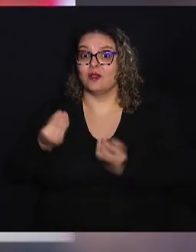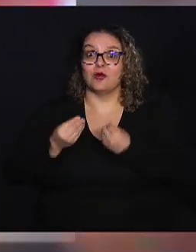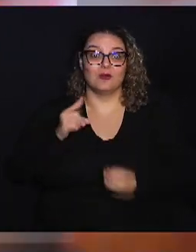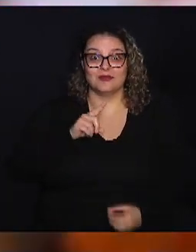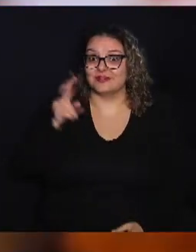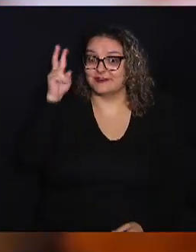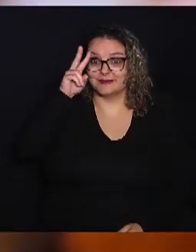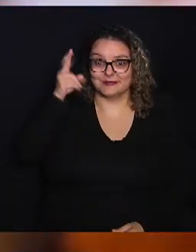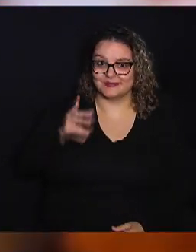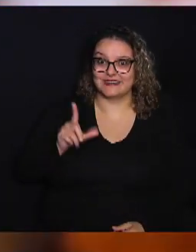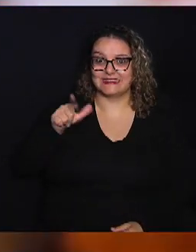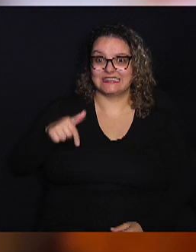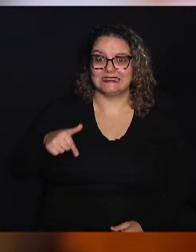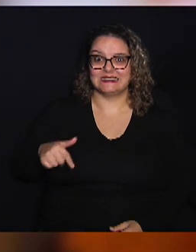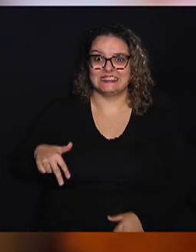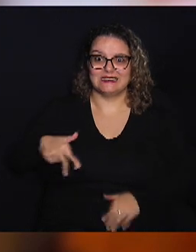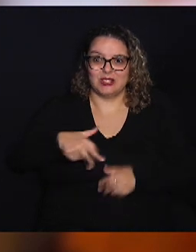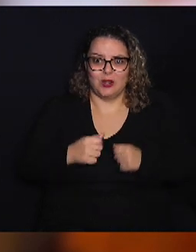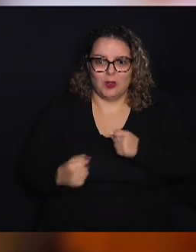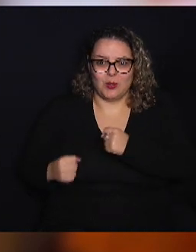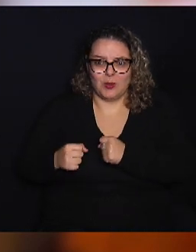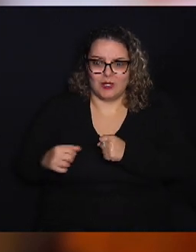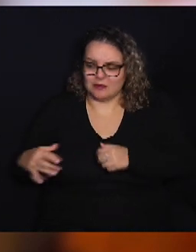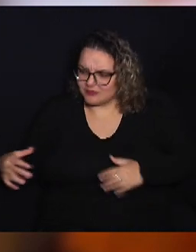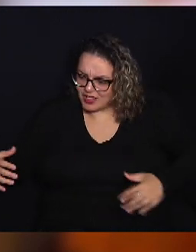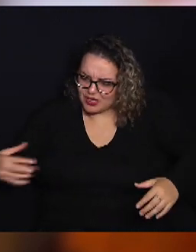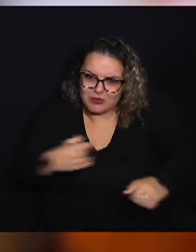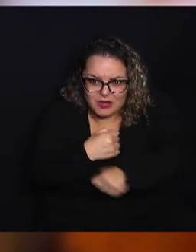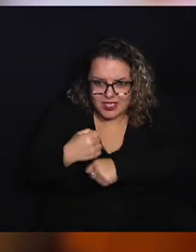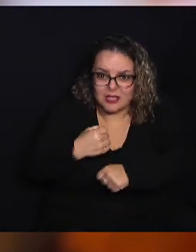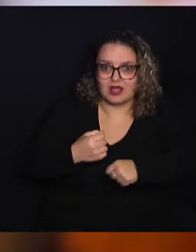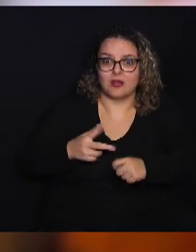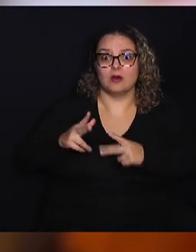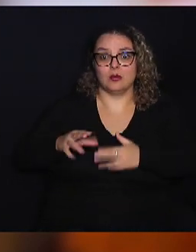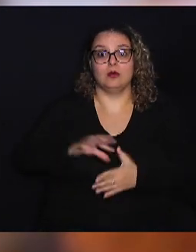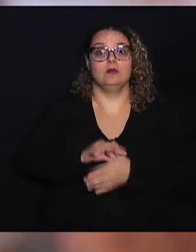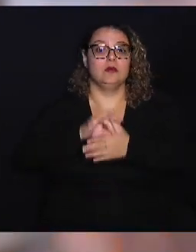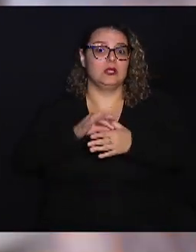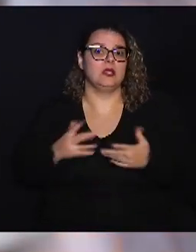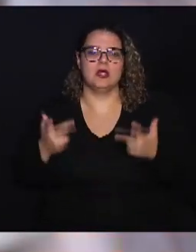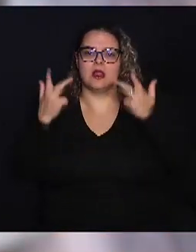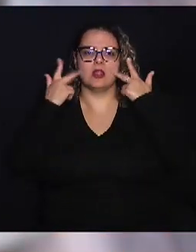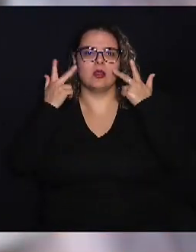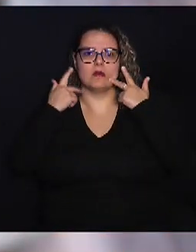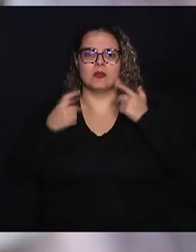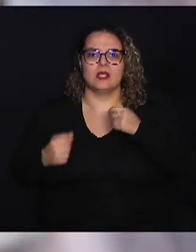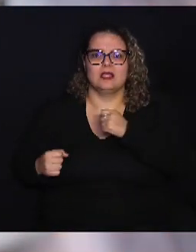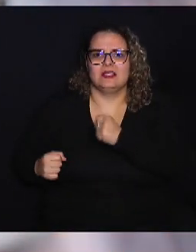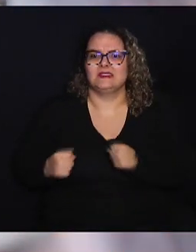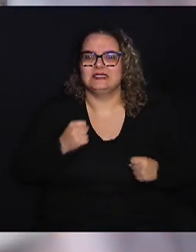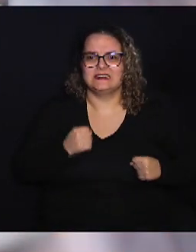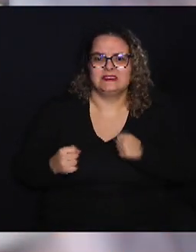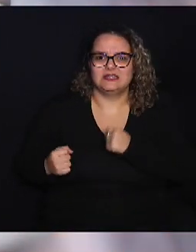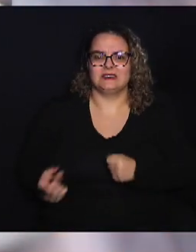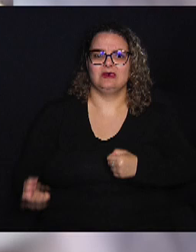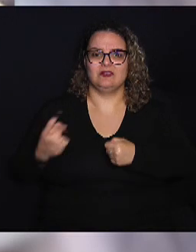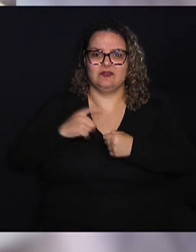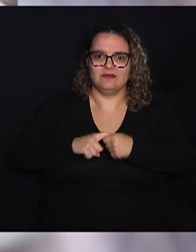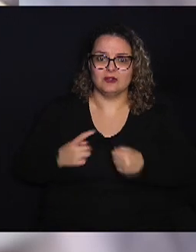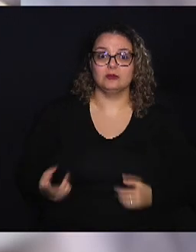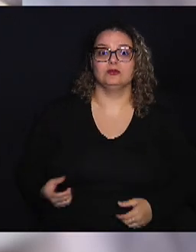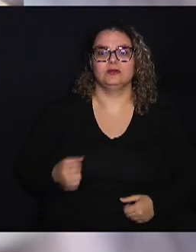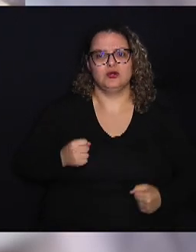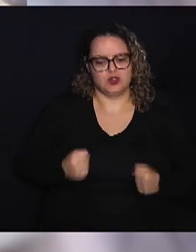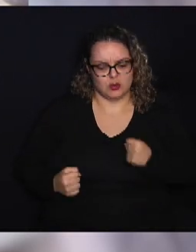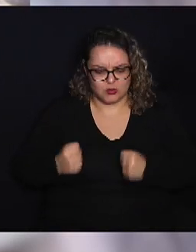cena? Depois de ser interceptado enquanto liderava com folga a maratona olímpica, voltou à disputa e